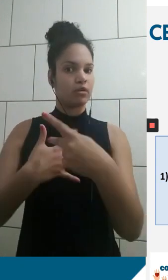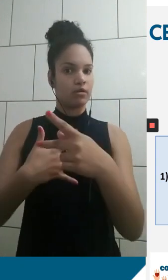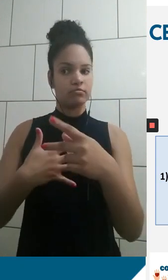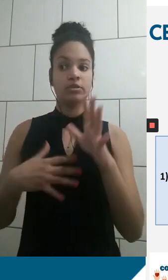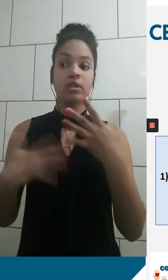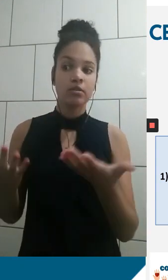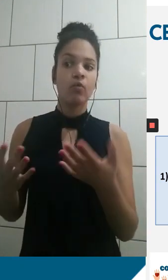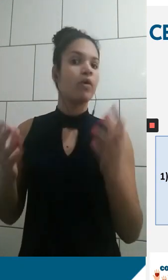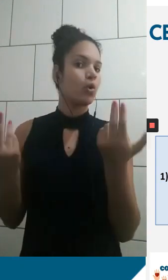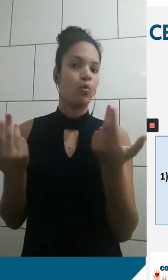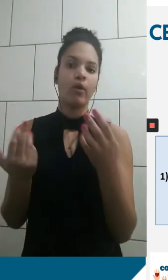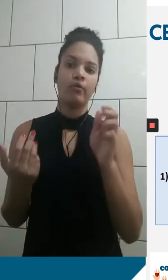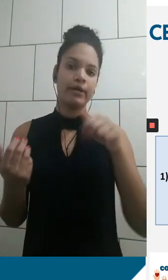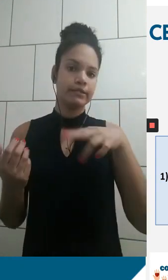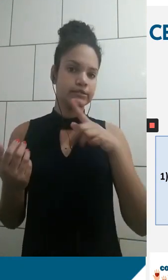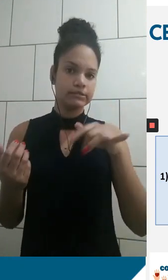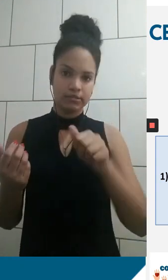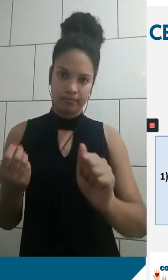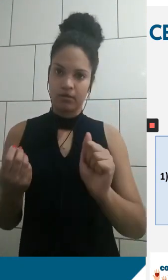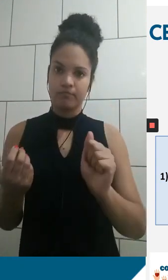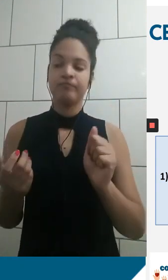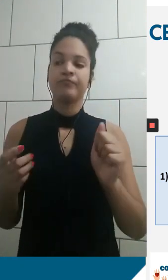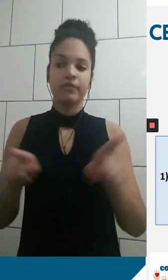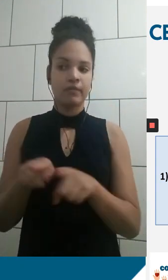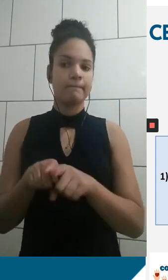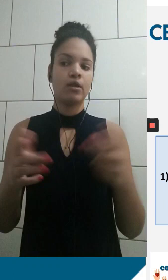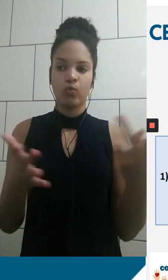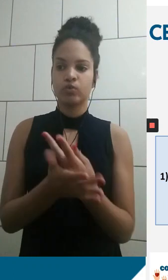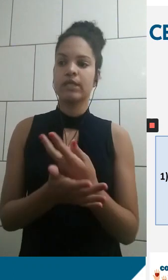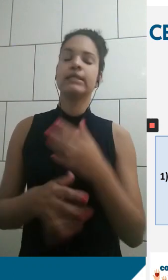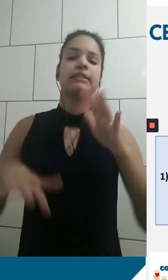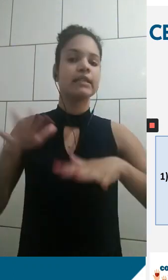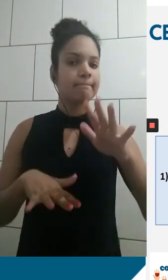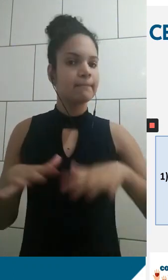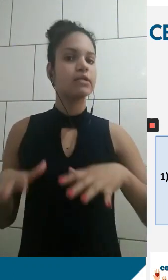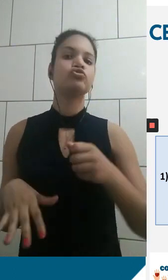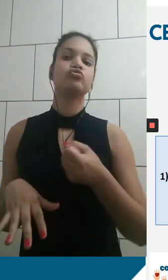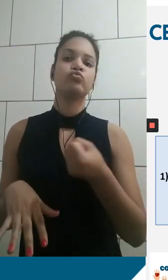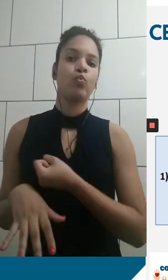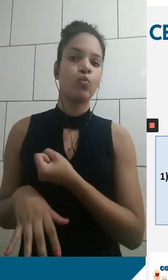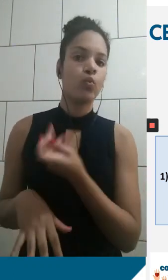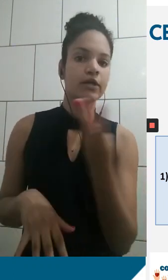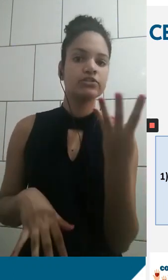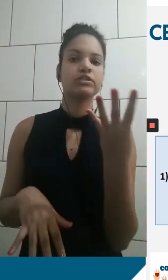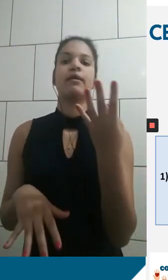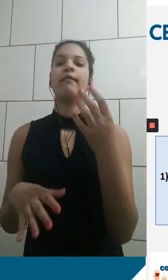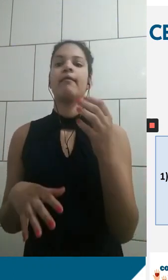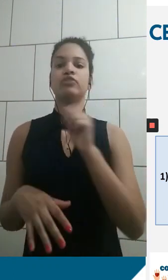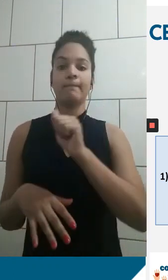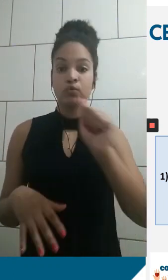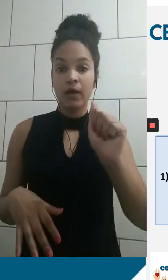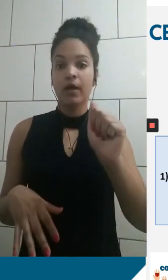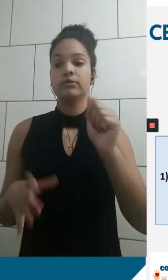com o número de aminoácidos, com a sequência de aminoácidos que formam a proteína.